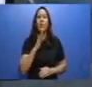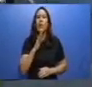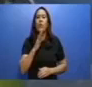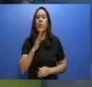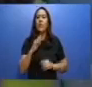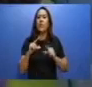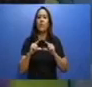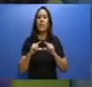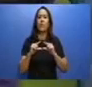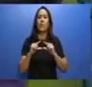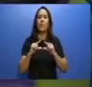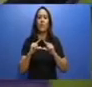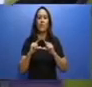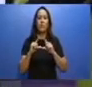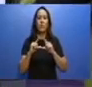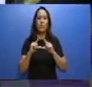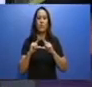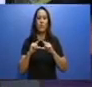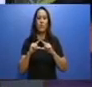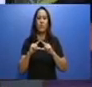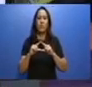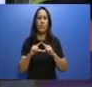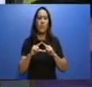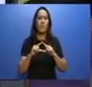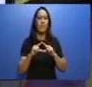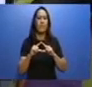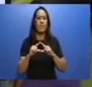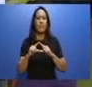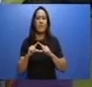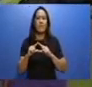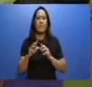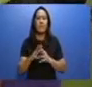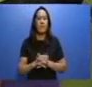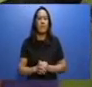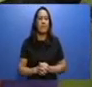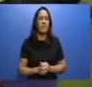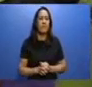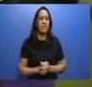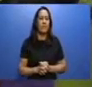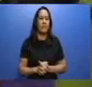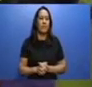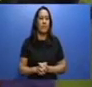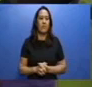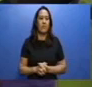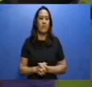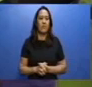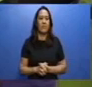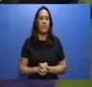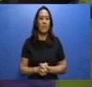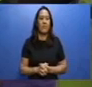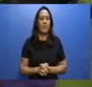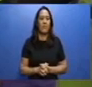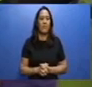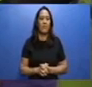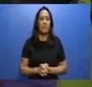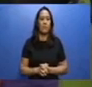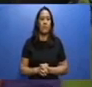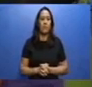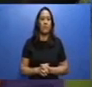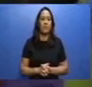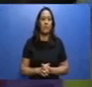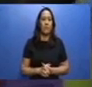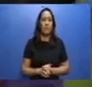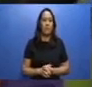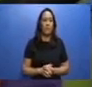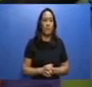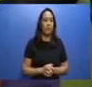triângulo? Observa bem. Faz aí na frente da professora, depois a gente compara se o meu e o seu